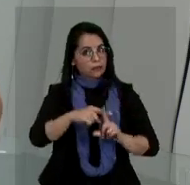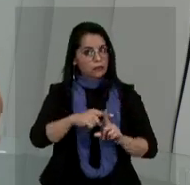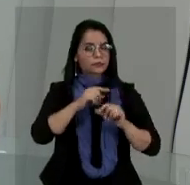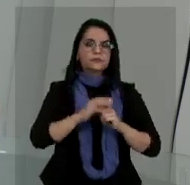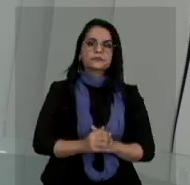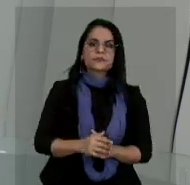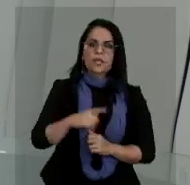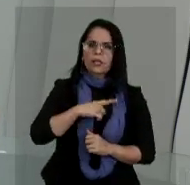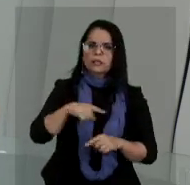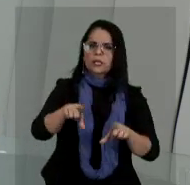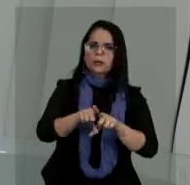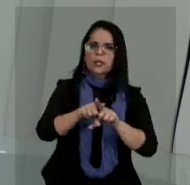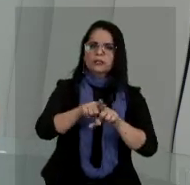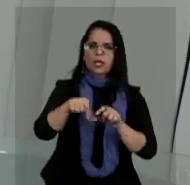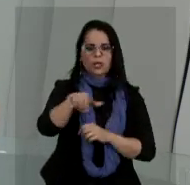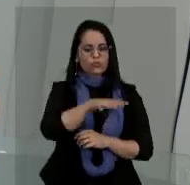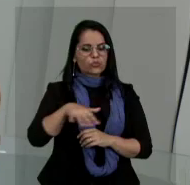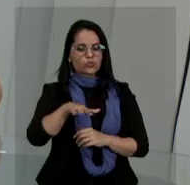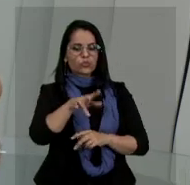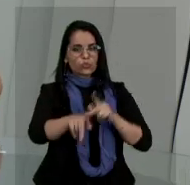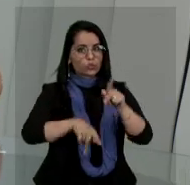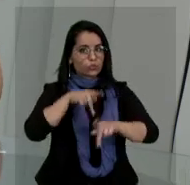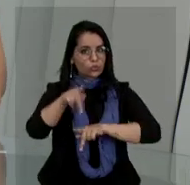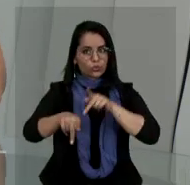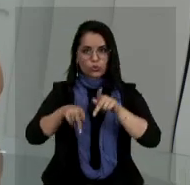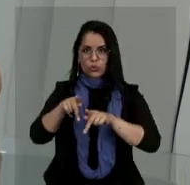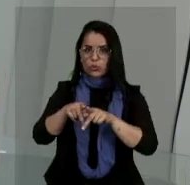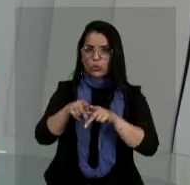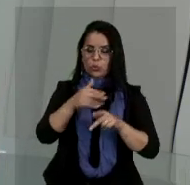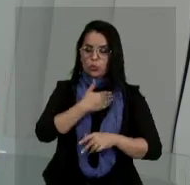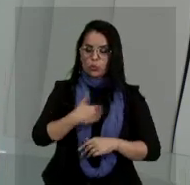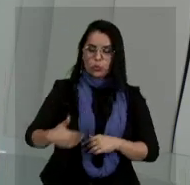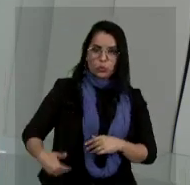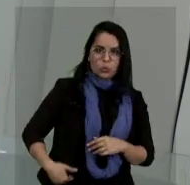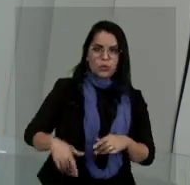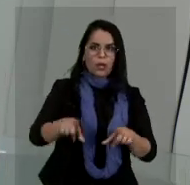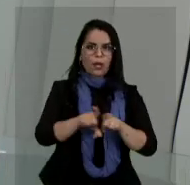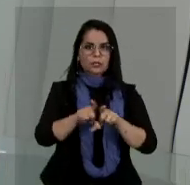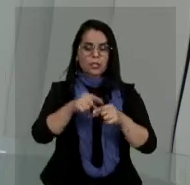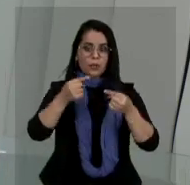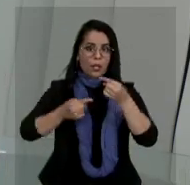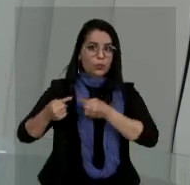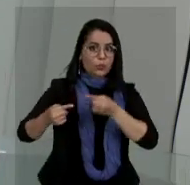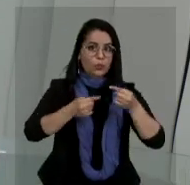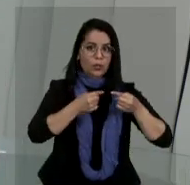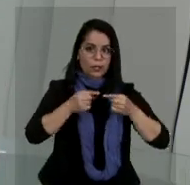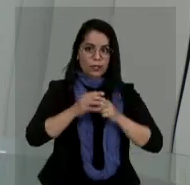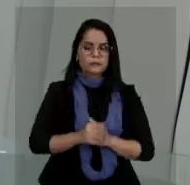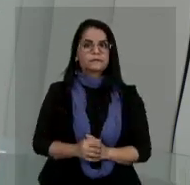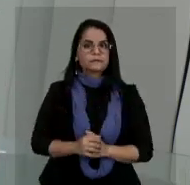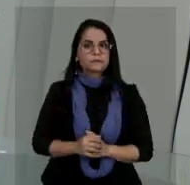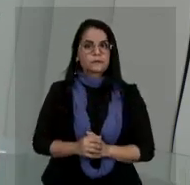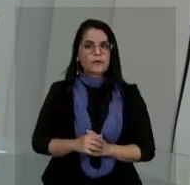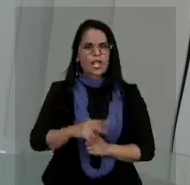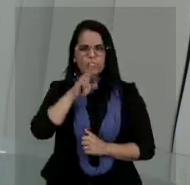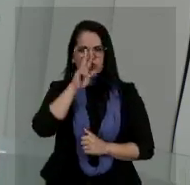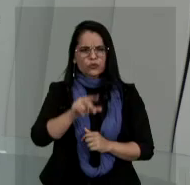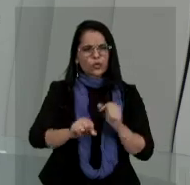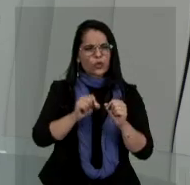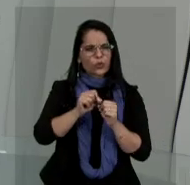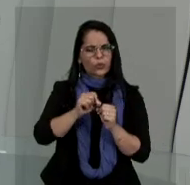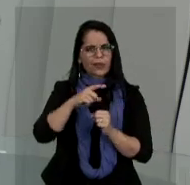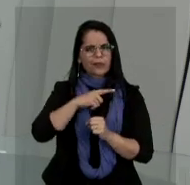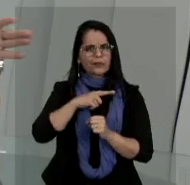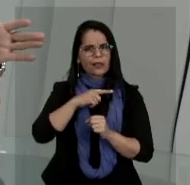igreja. O intérprete de repartições públicas e políticas também. A gente vê quando